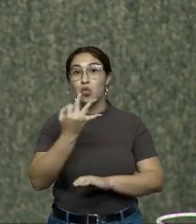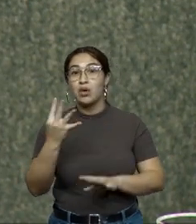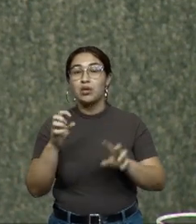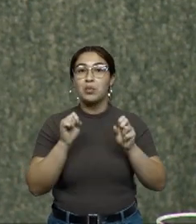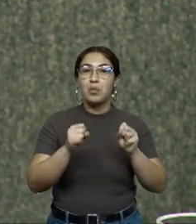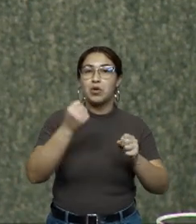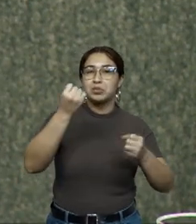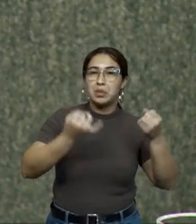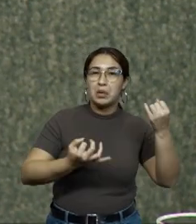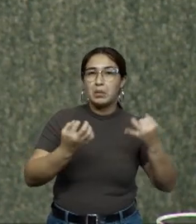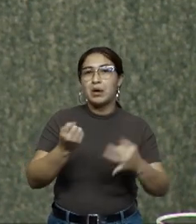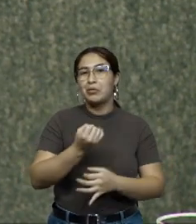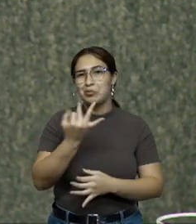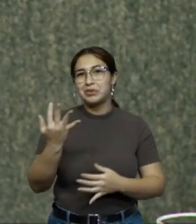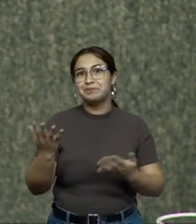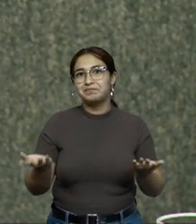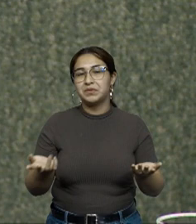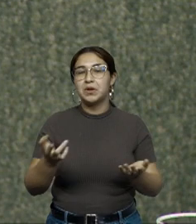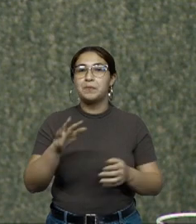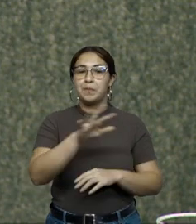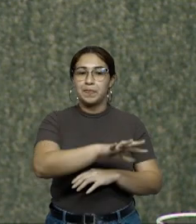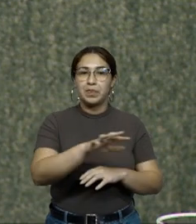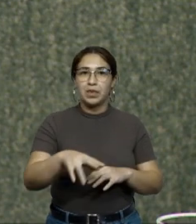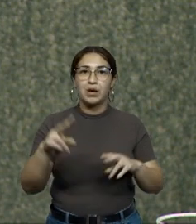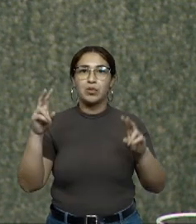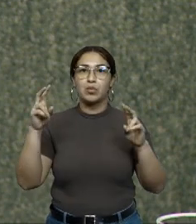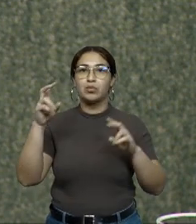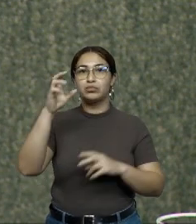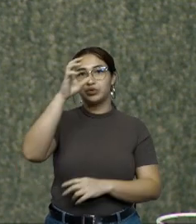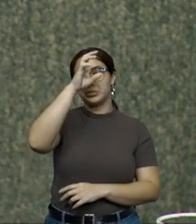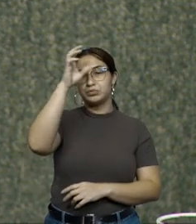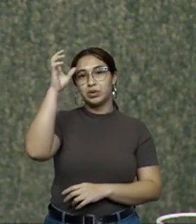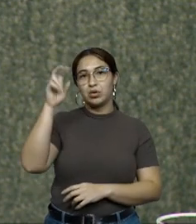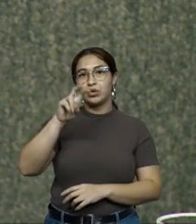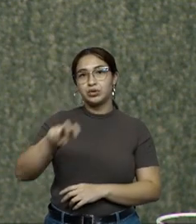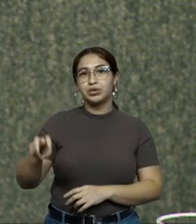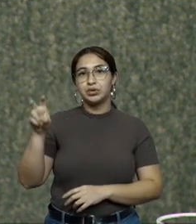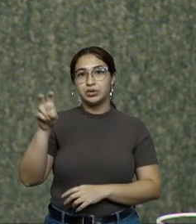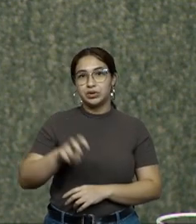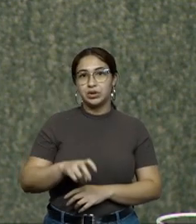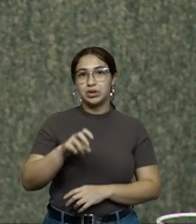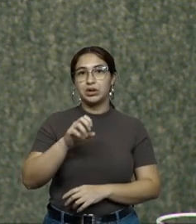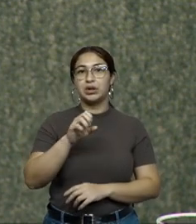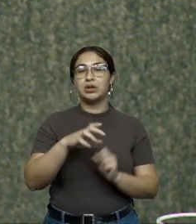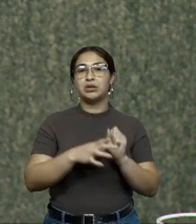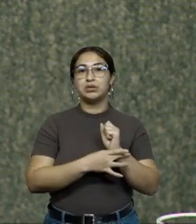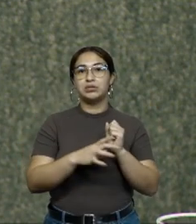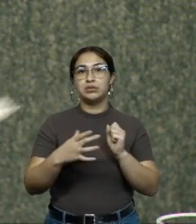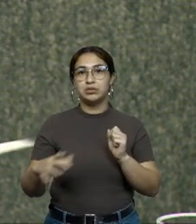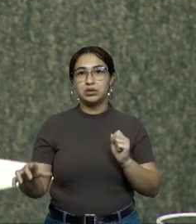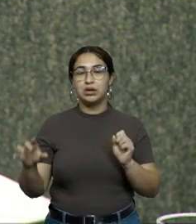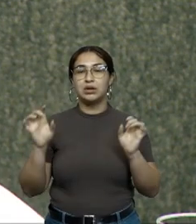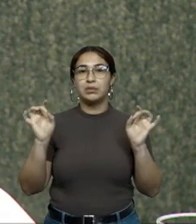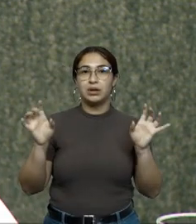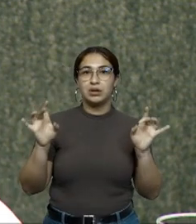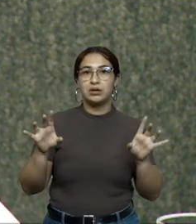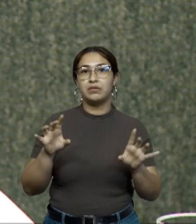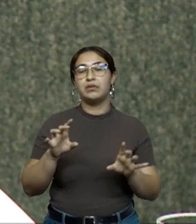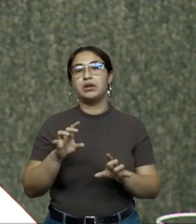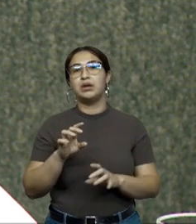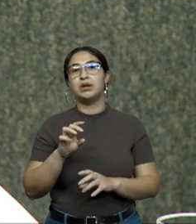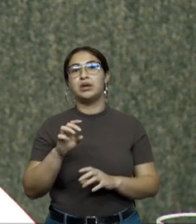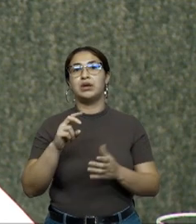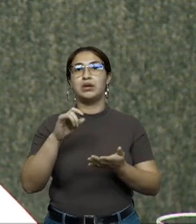então a Regional de Chapecó e Palmitos Criciúma em São José Maravilha São Joaquim Florianópolis